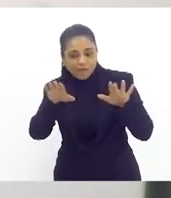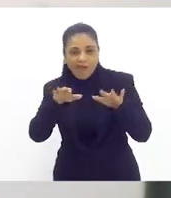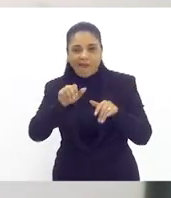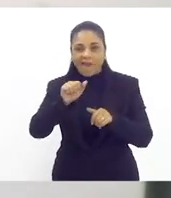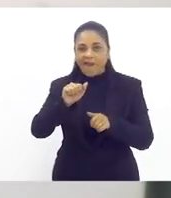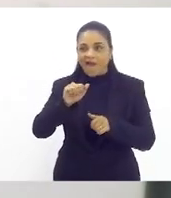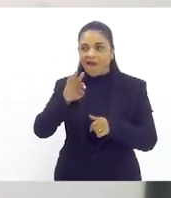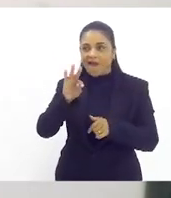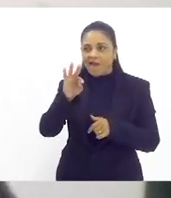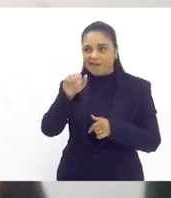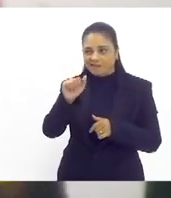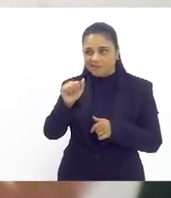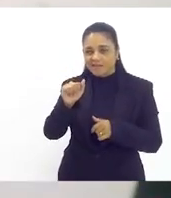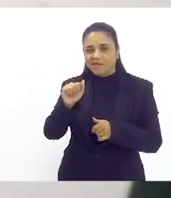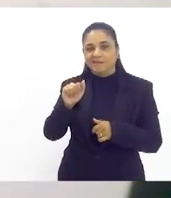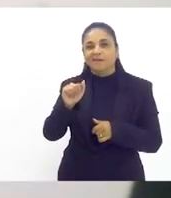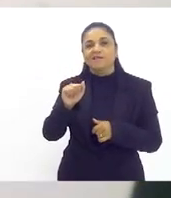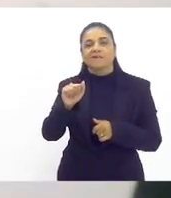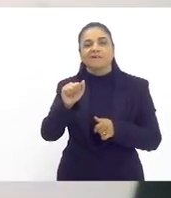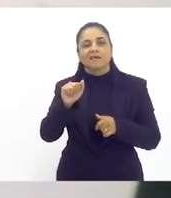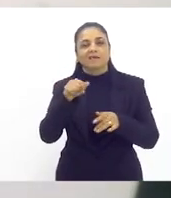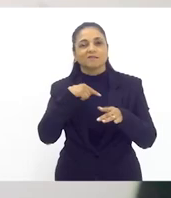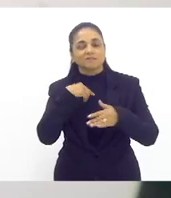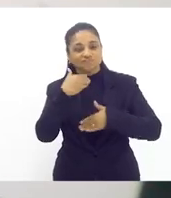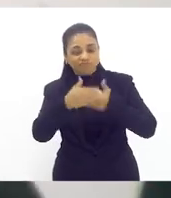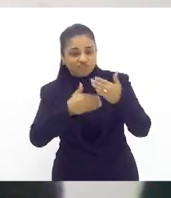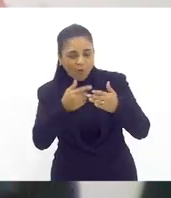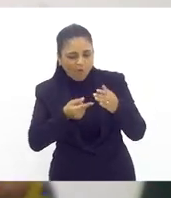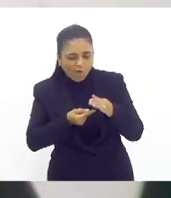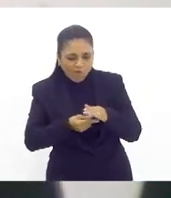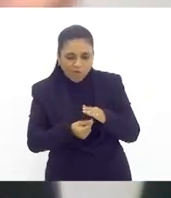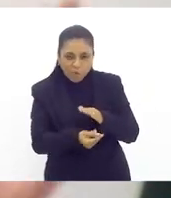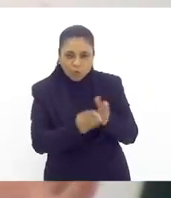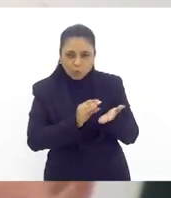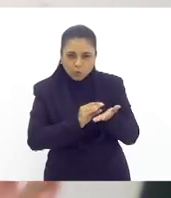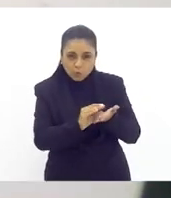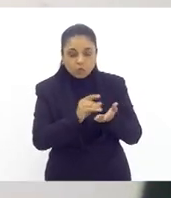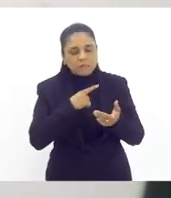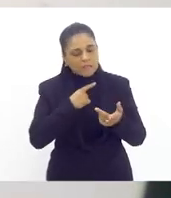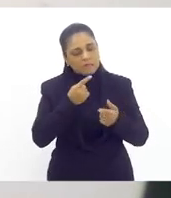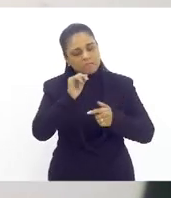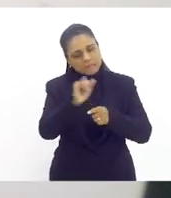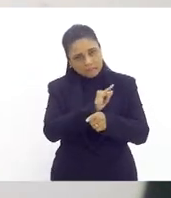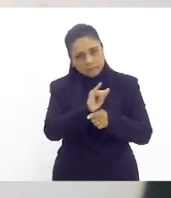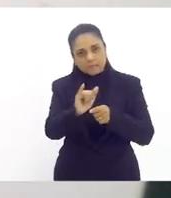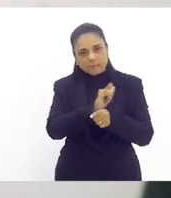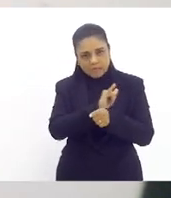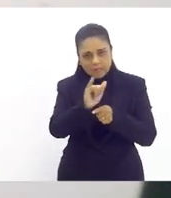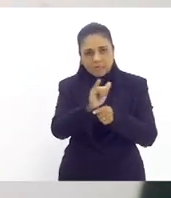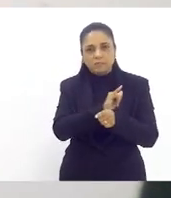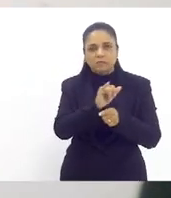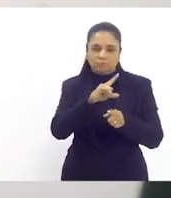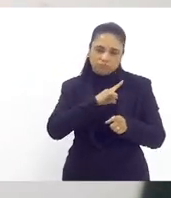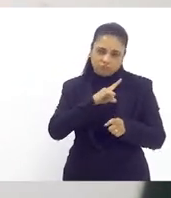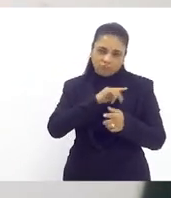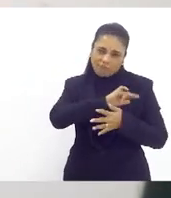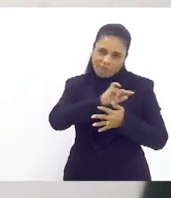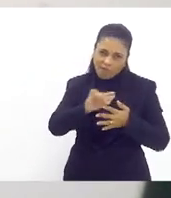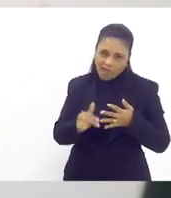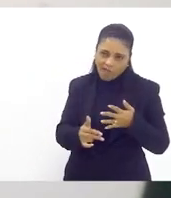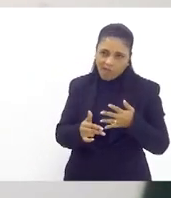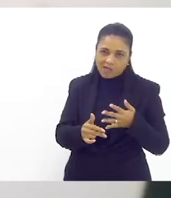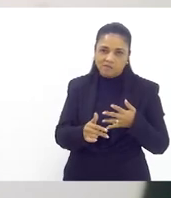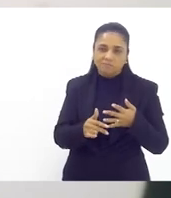divulgar as reuniões tem mais transparência no processo do fundo tem vários mecanismos Mas o mais importante é